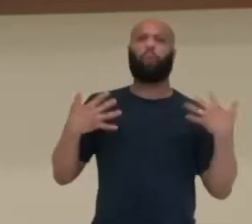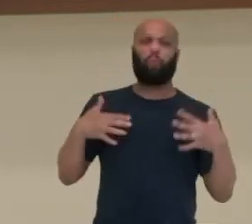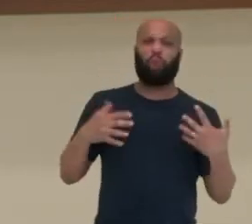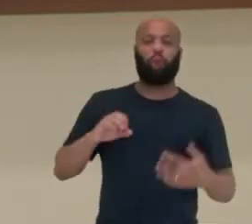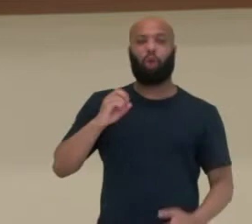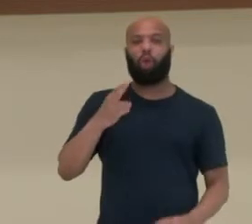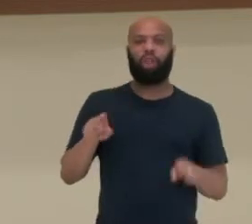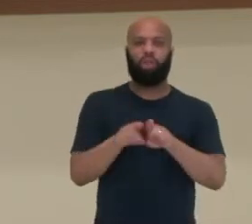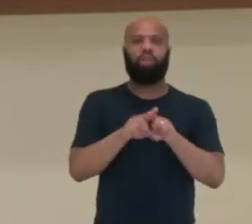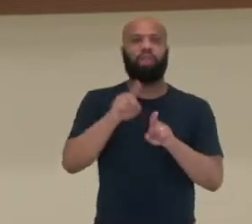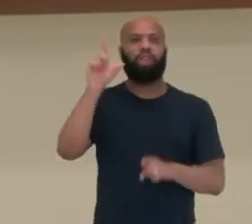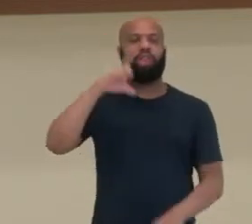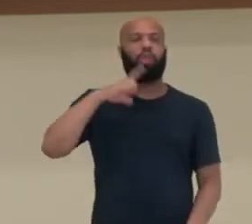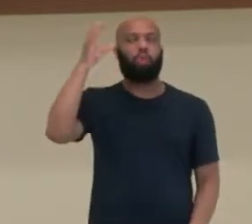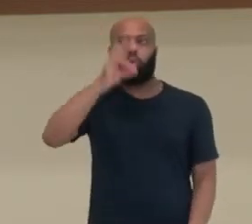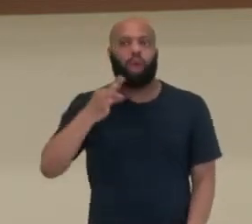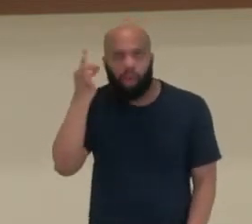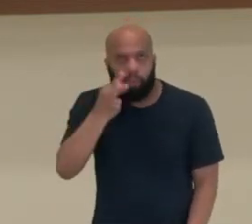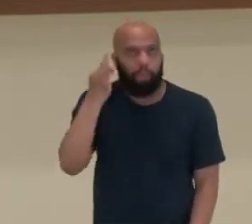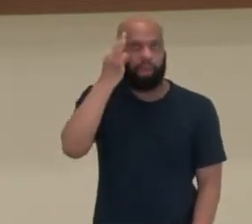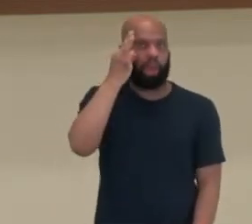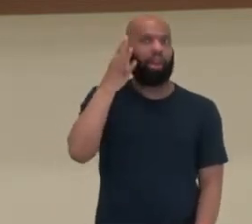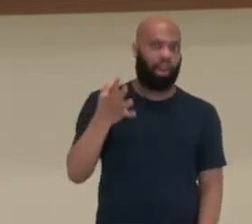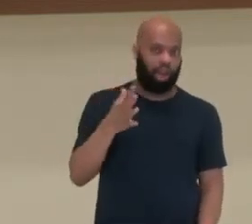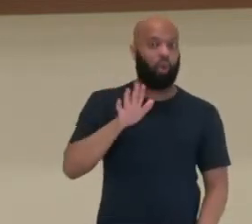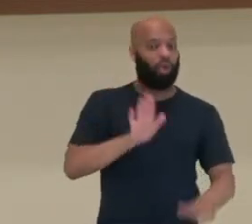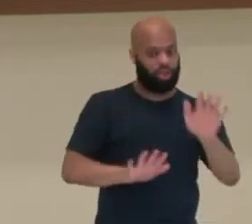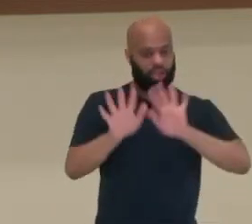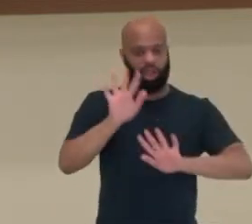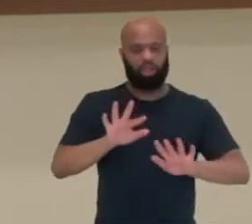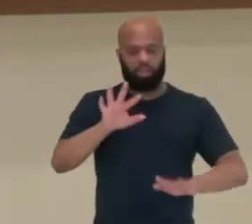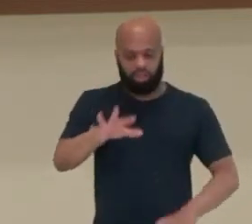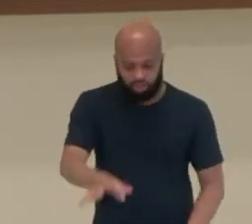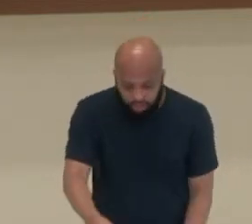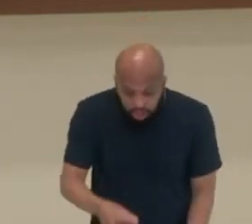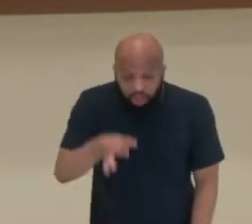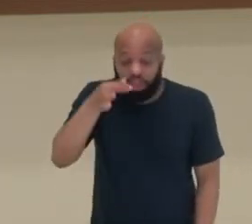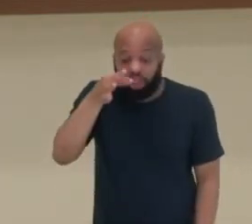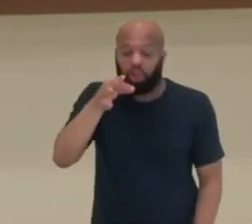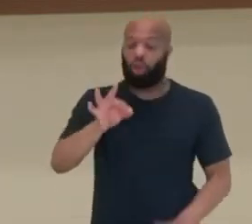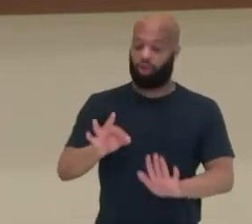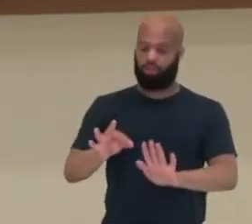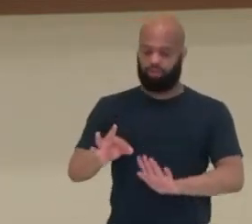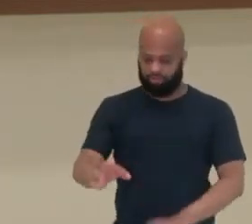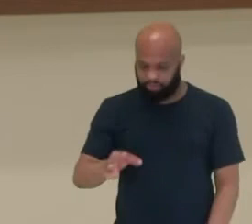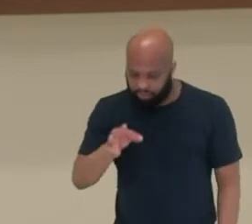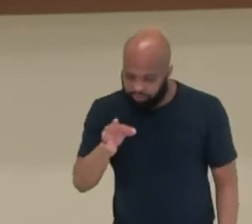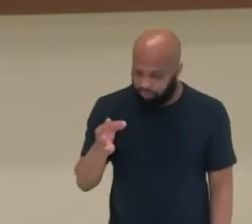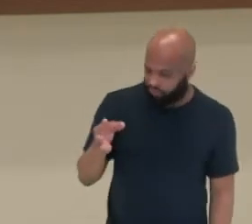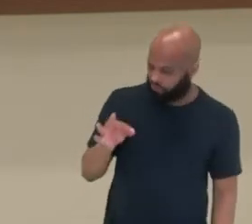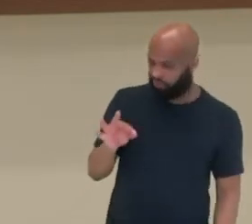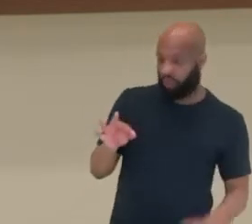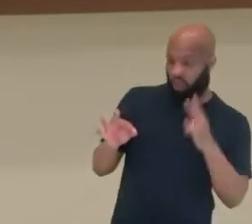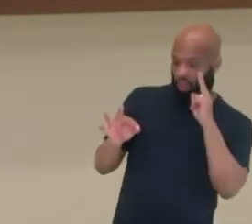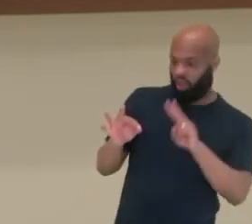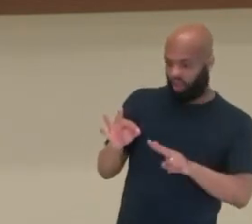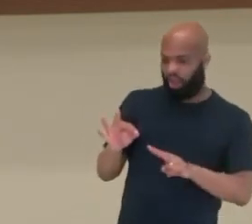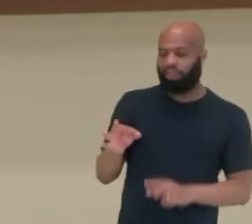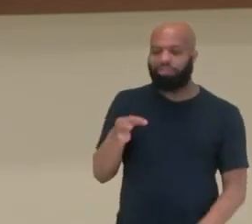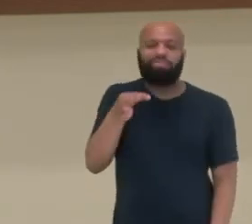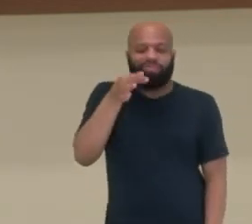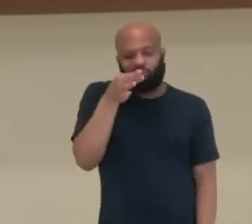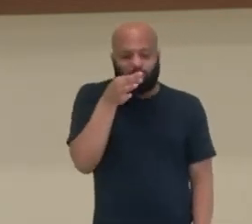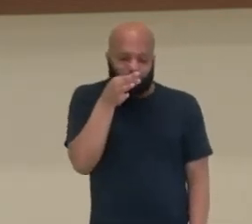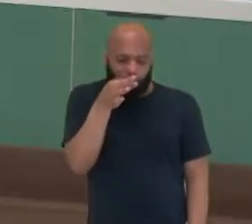já pensou? Então tome cuidado. Antes de dar aquela cheiradinha na flor, dê uma olhada. Utilize um outro sentido, a visão, para ver se está